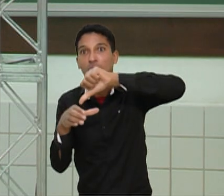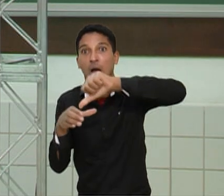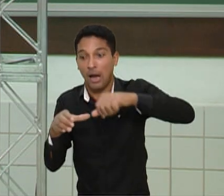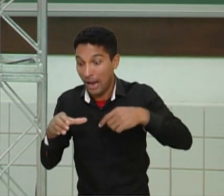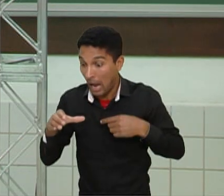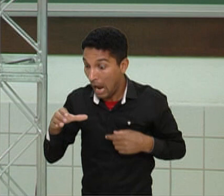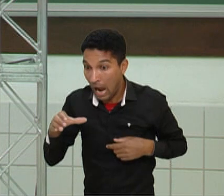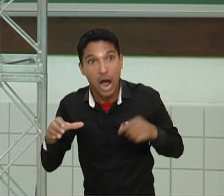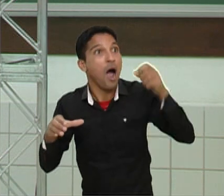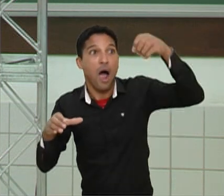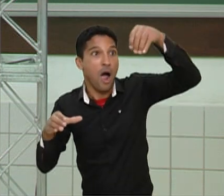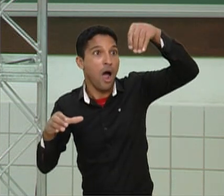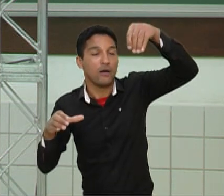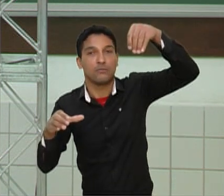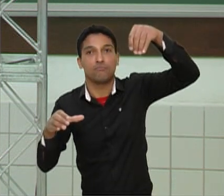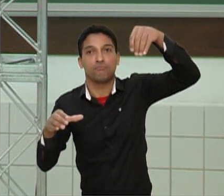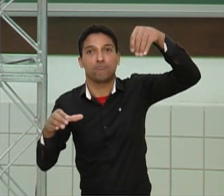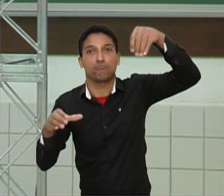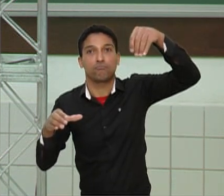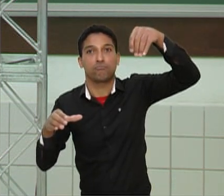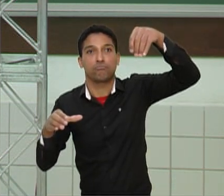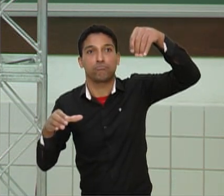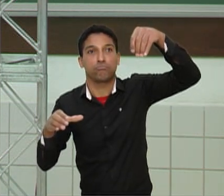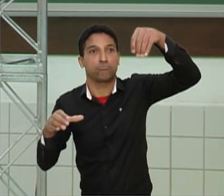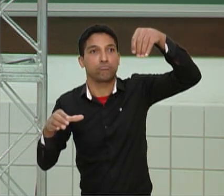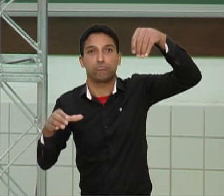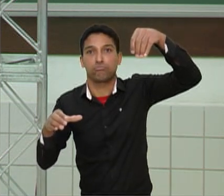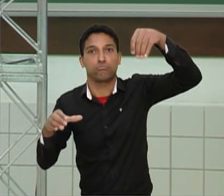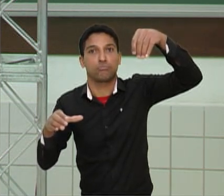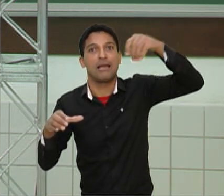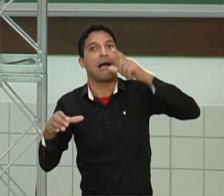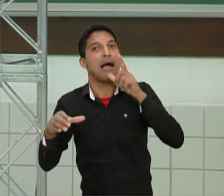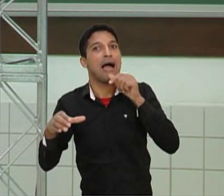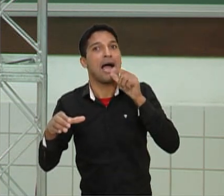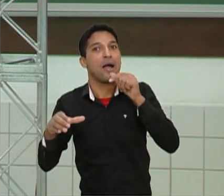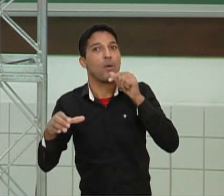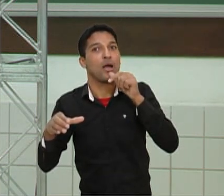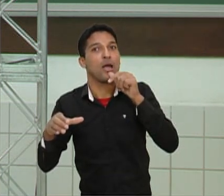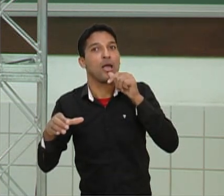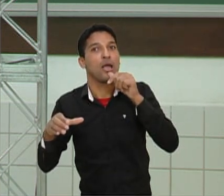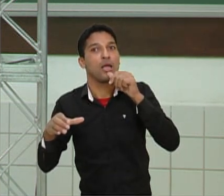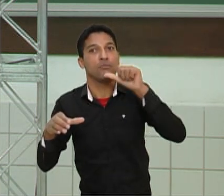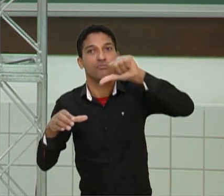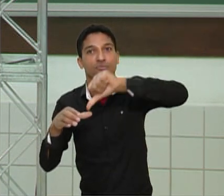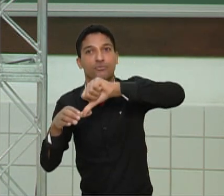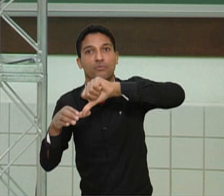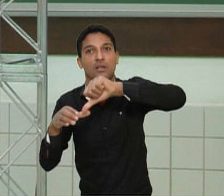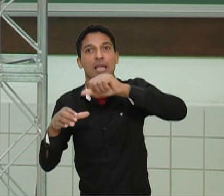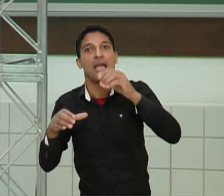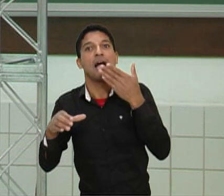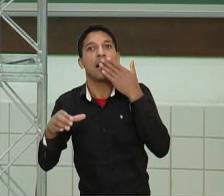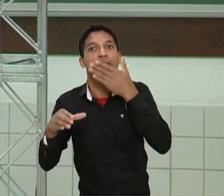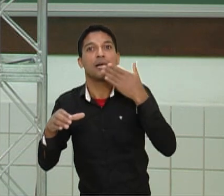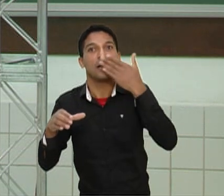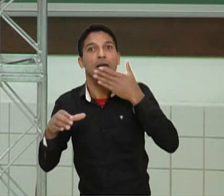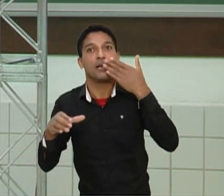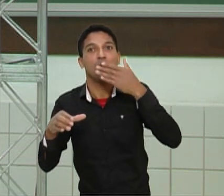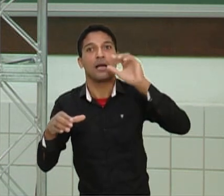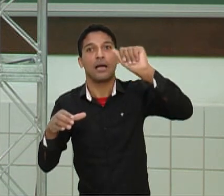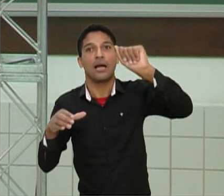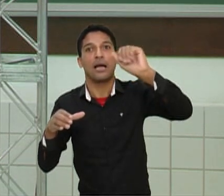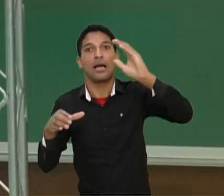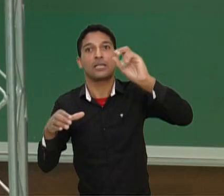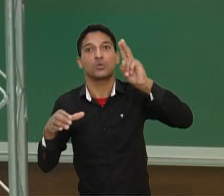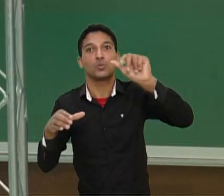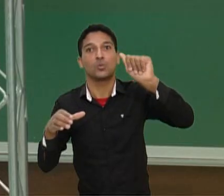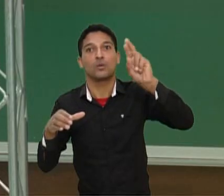nada. Não conduz corrente elétrica a água com açúcar, galera. Pois é. Por que